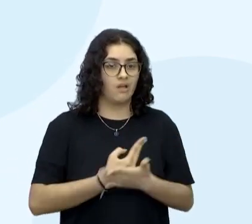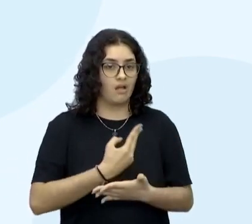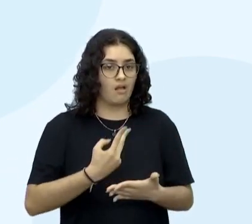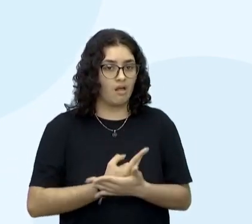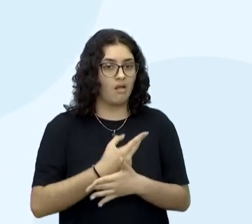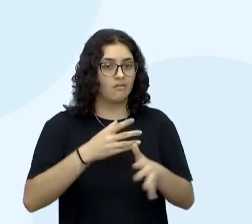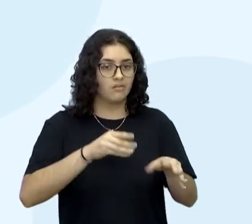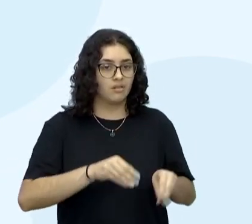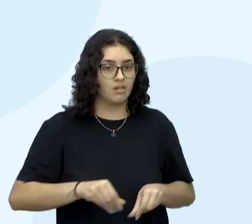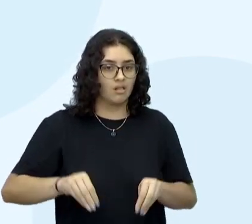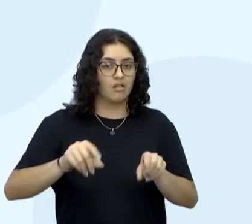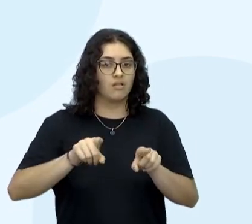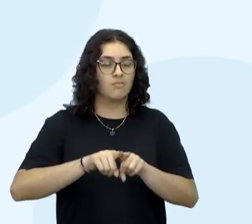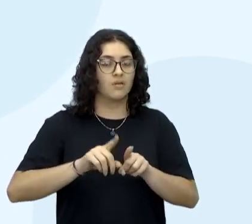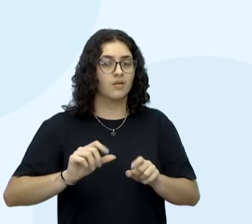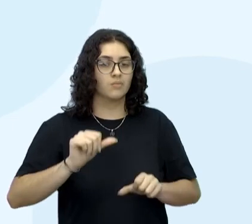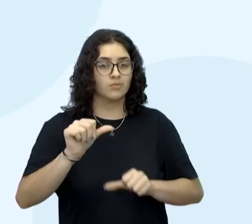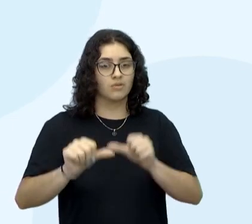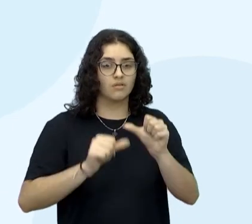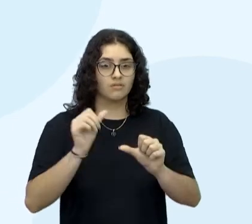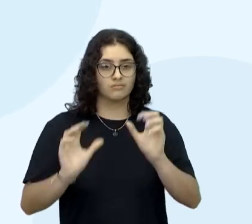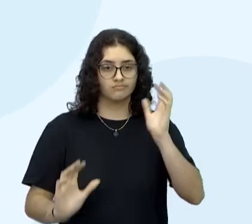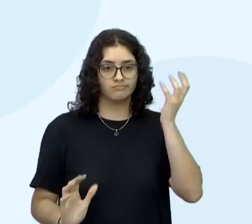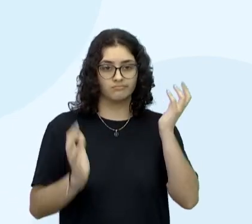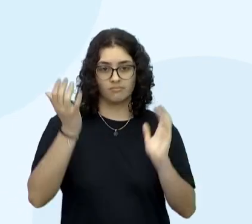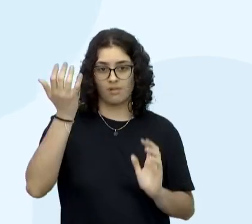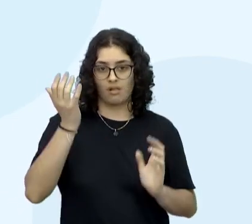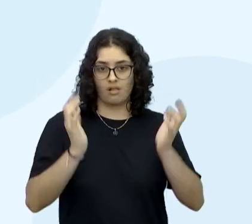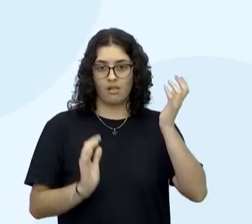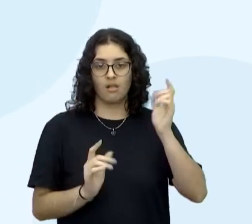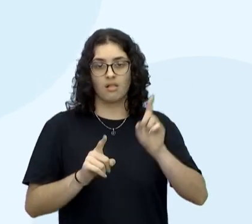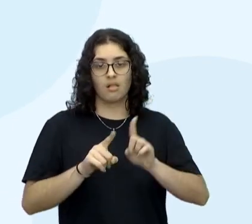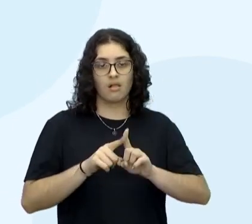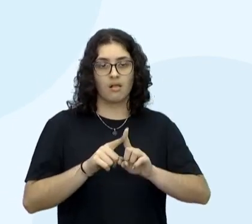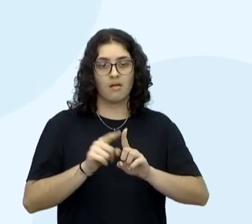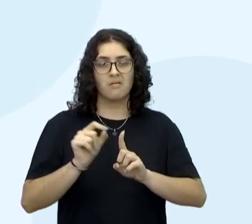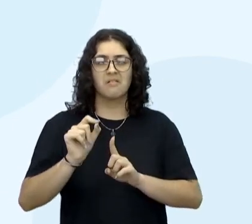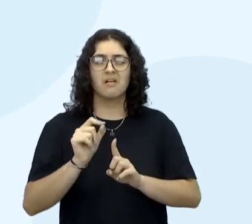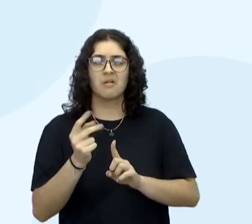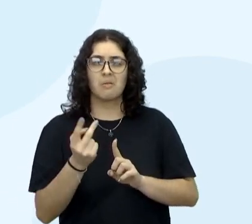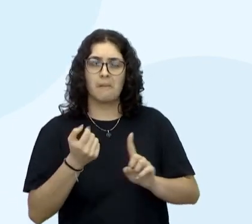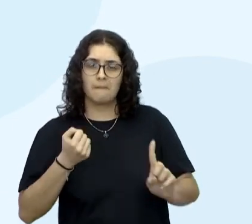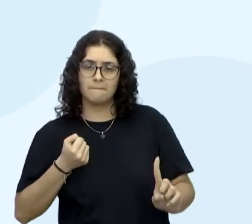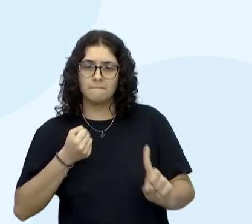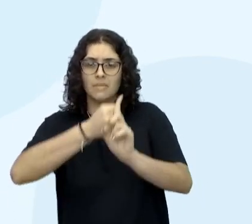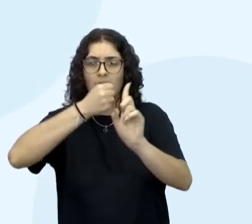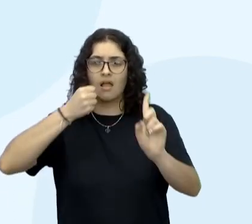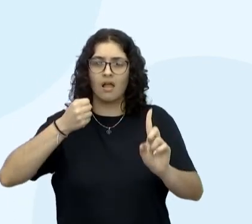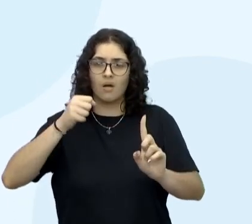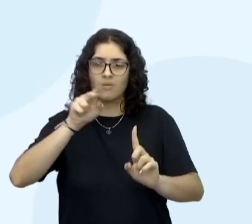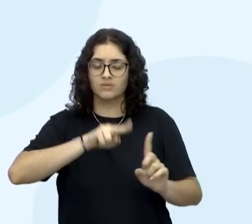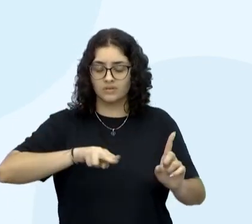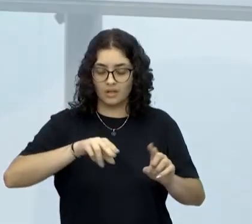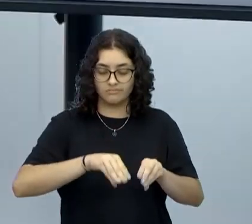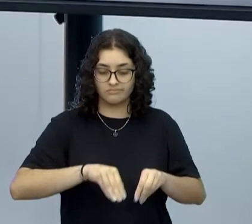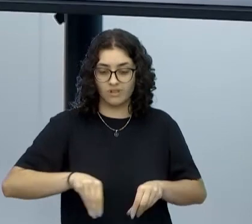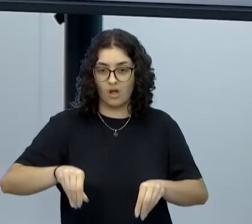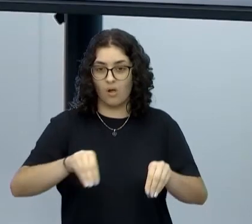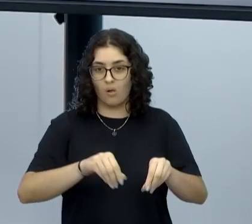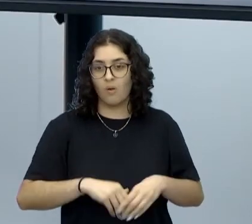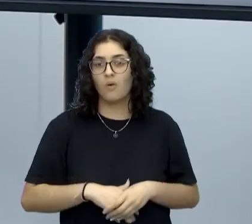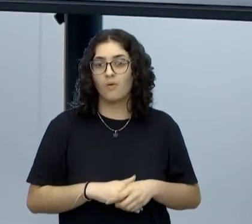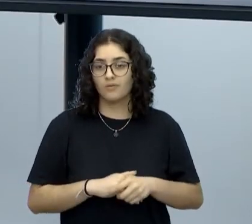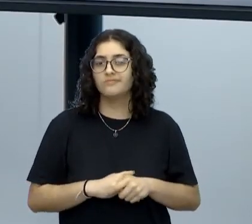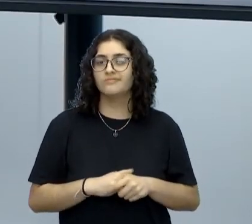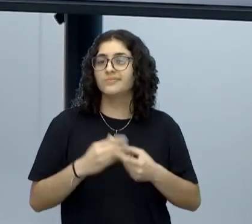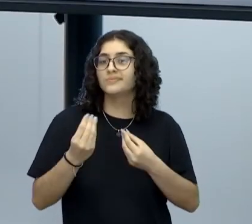solo com as mudanças climáticas e estas impactando o uso do solo, tá certo? Justamente